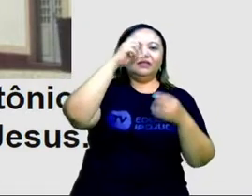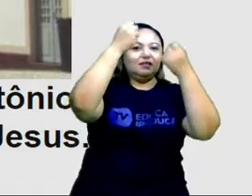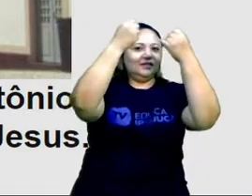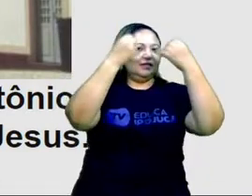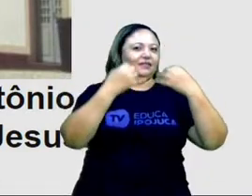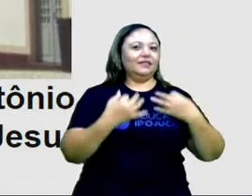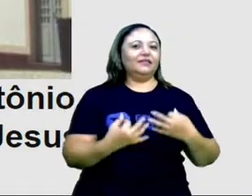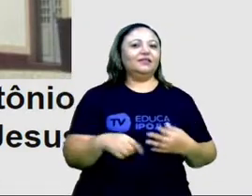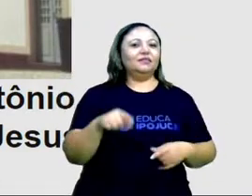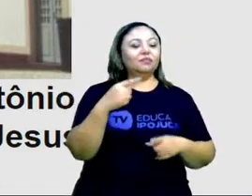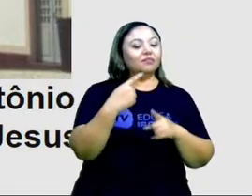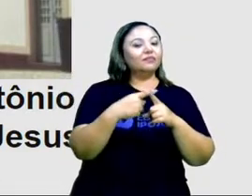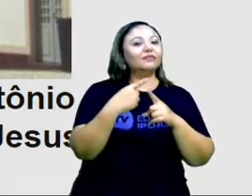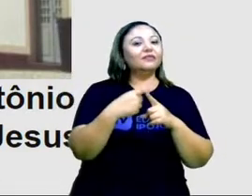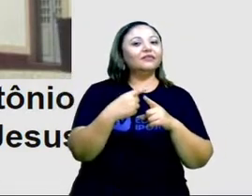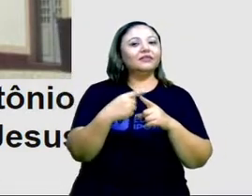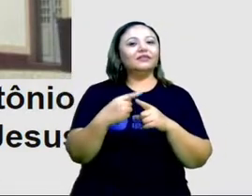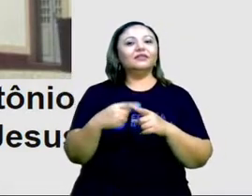contada, porque já